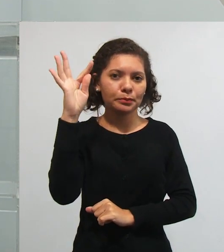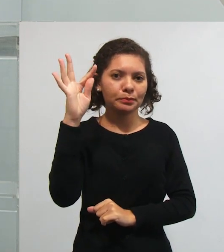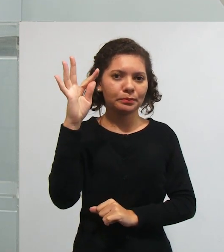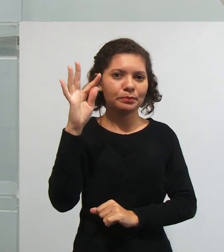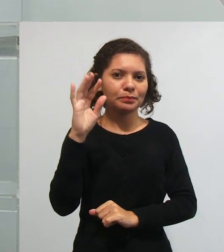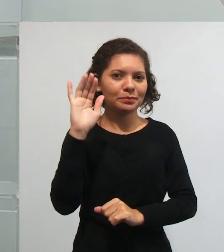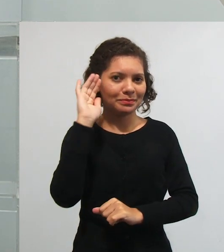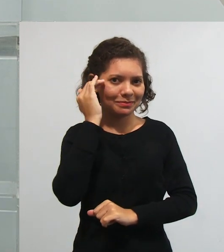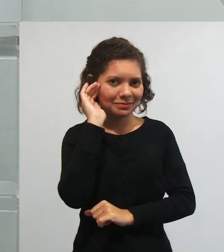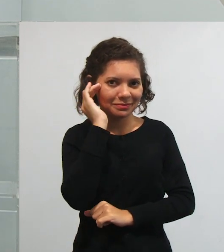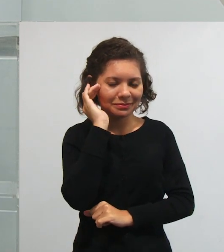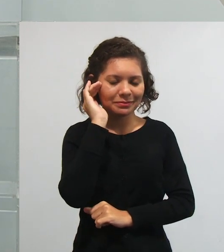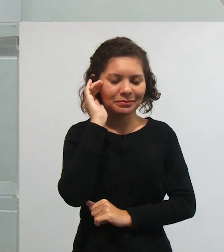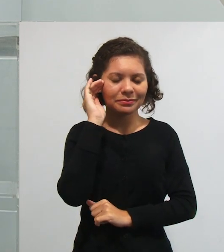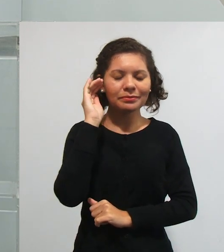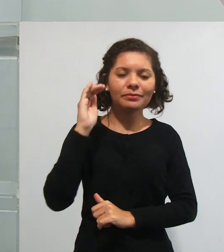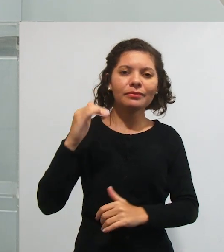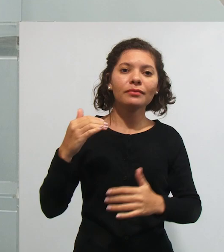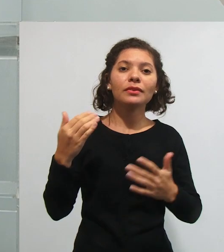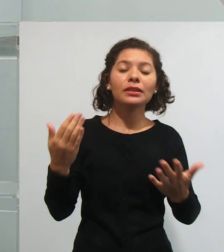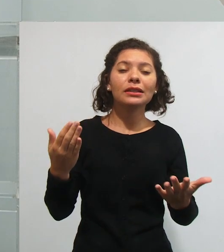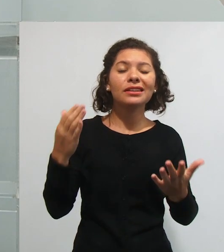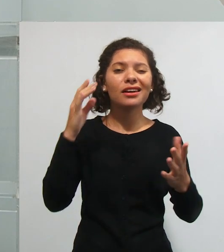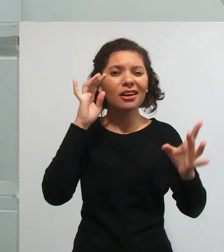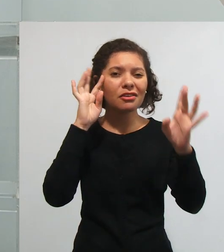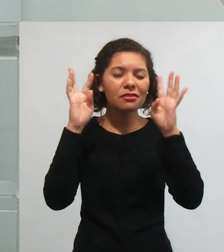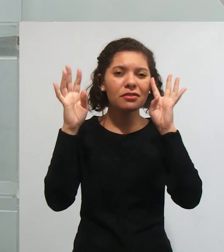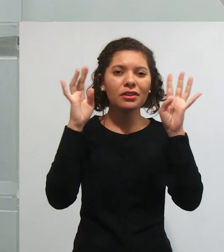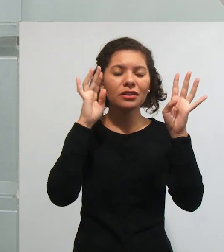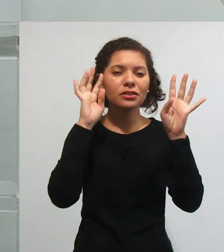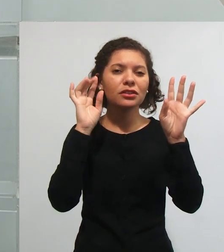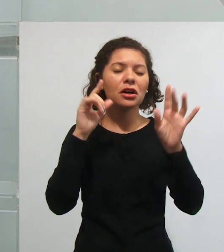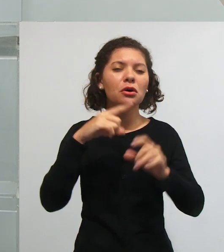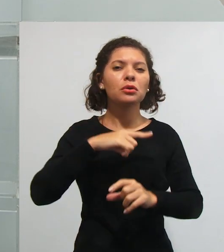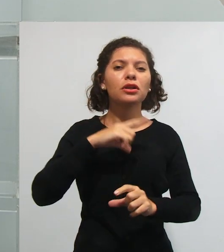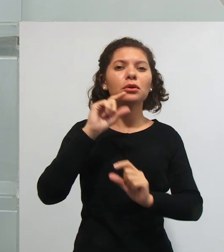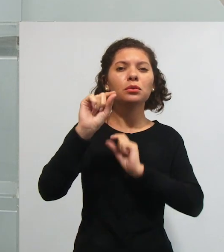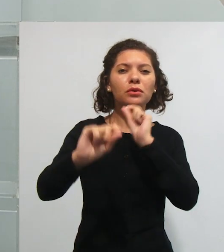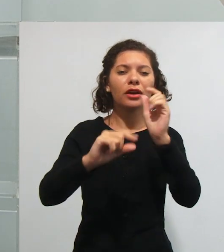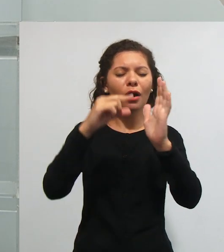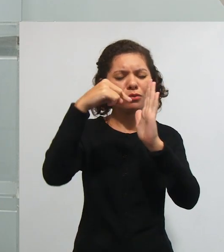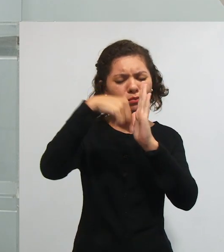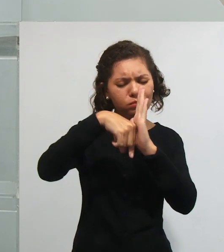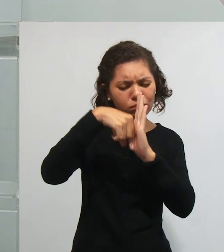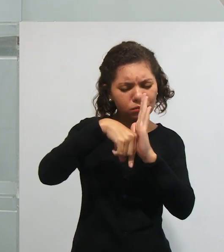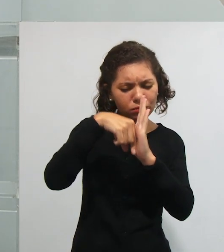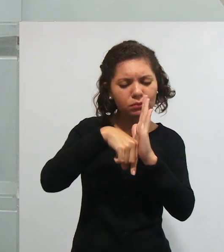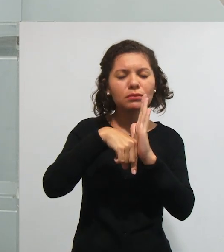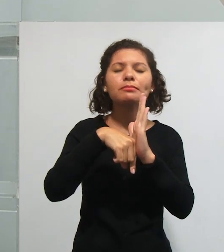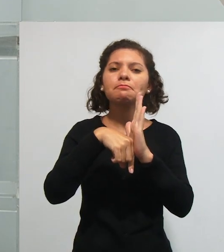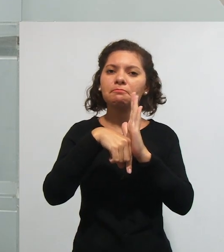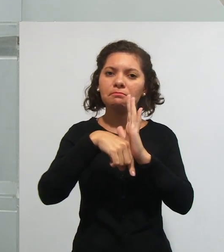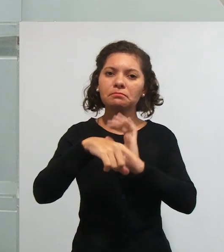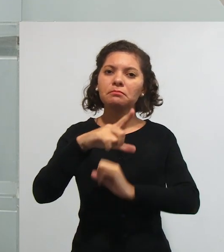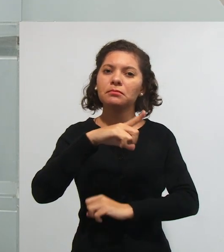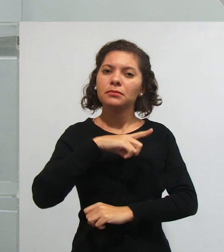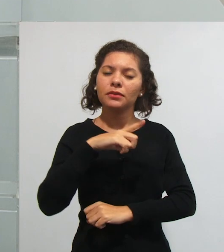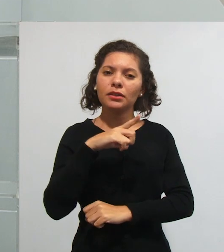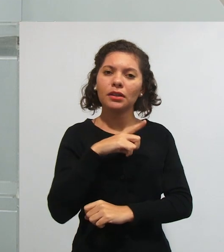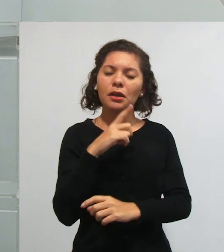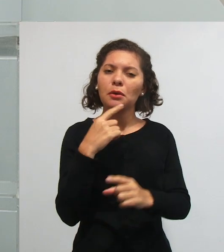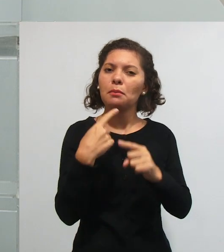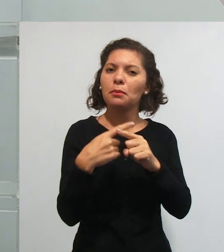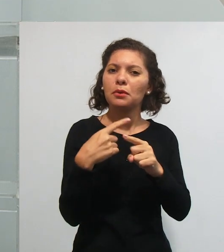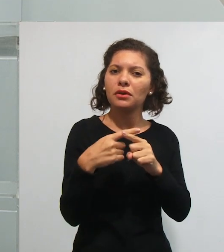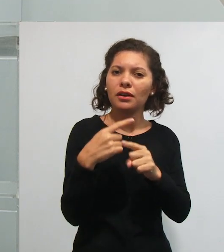garante a essa reflexão uma certa profundidade. Uma profundidade porque você